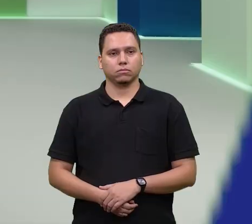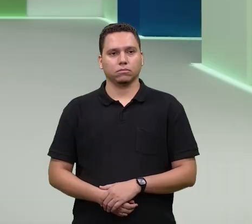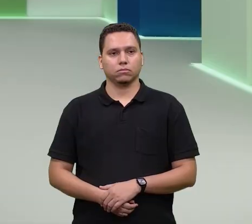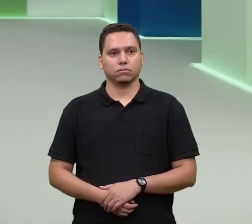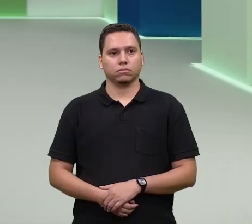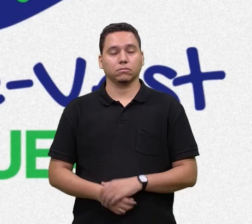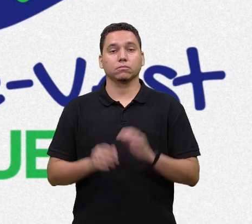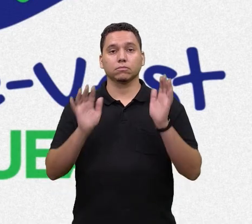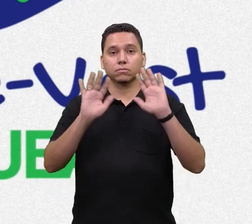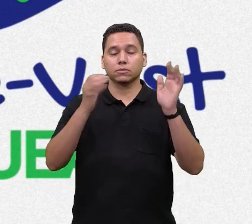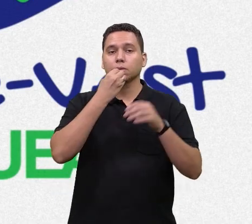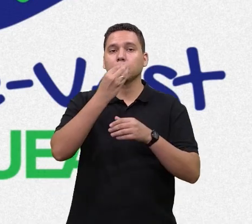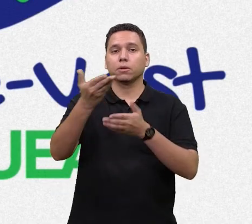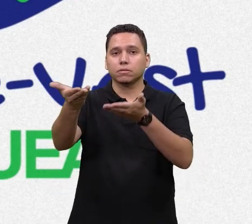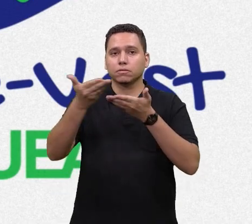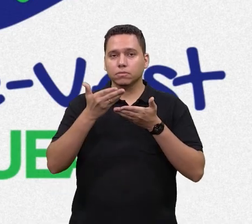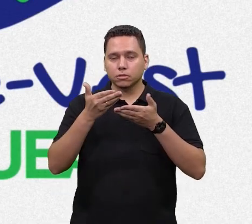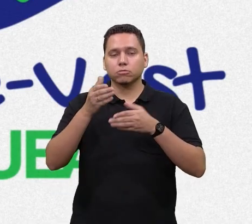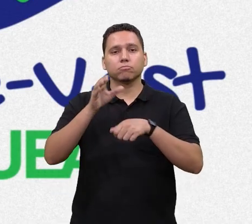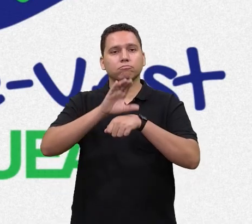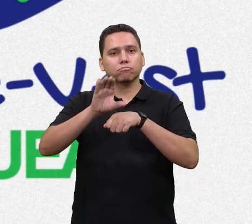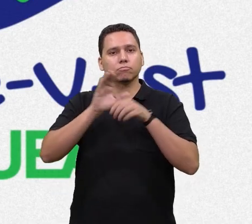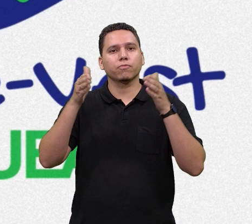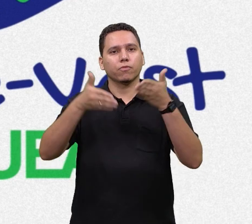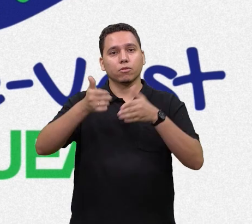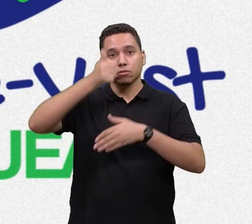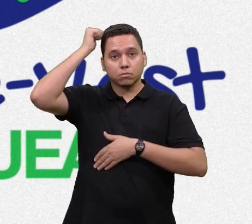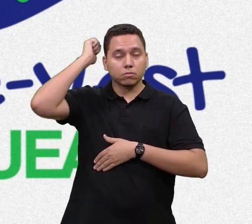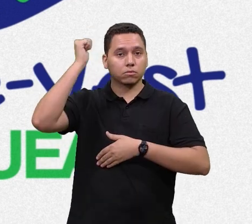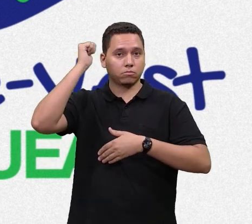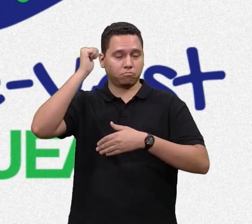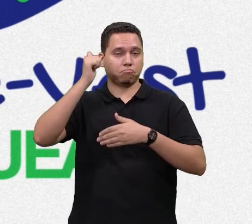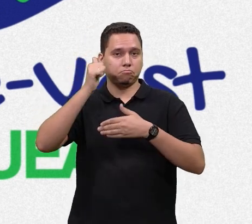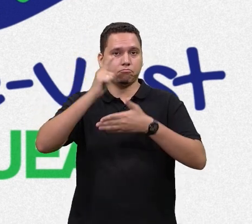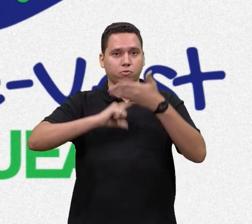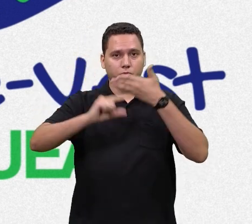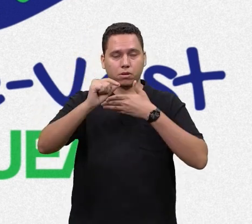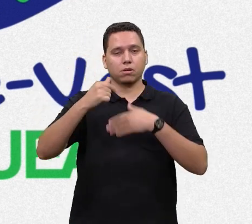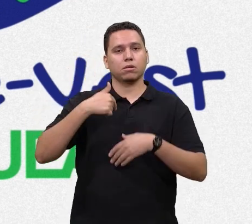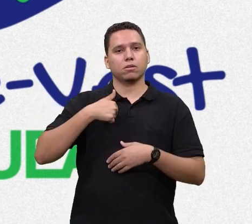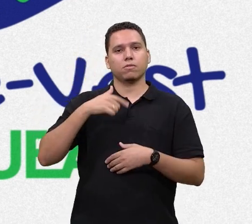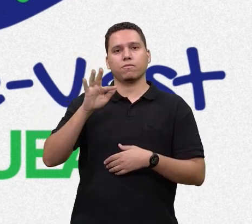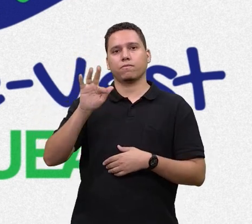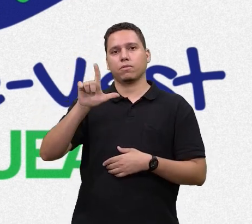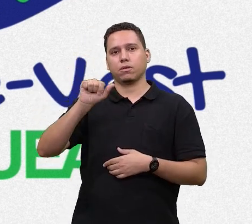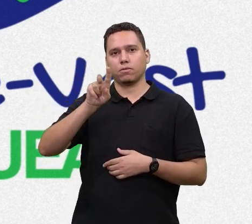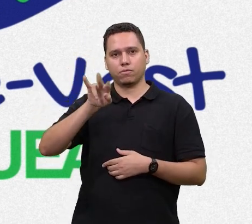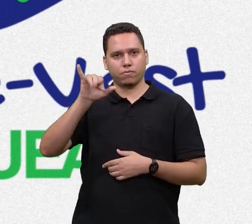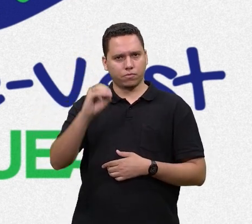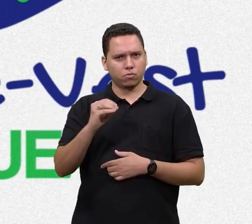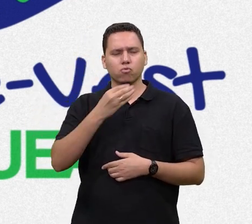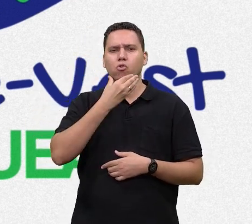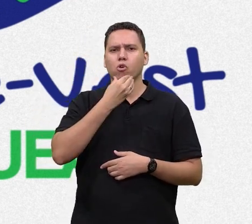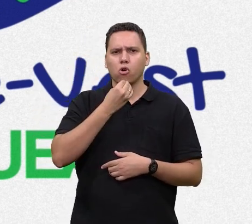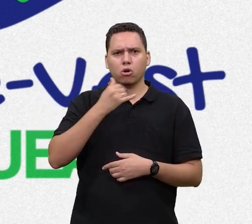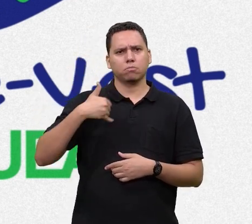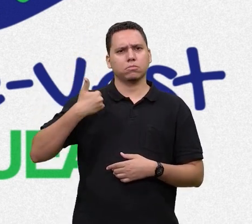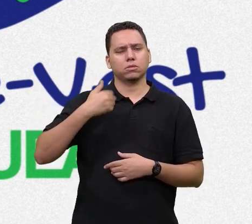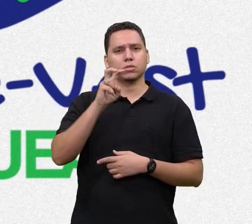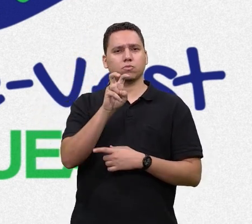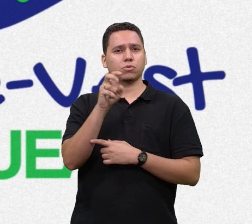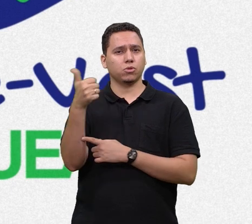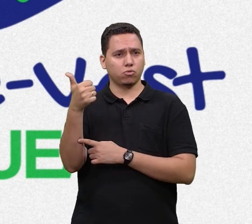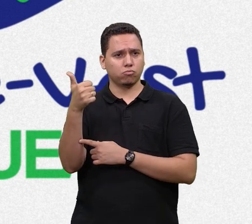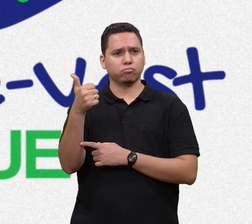pessoal, sejam bem-vindos ao Preveste UEA. Sou o professor Flávio Soares, sou do sexo masculino, com 51 anos, sou pardo,